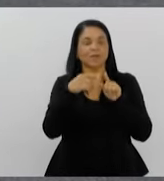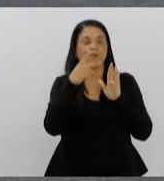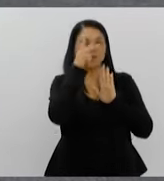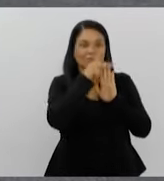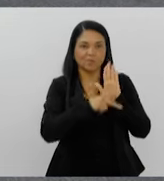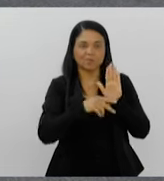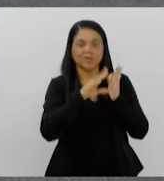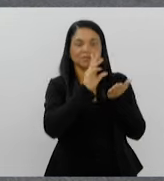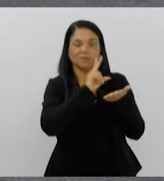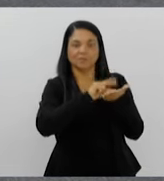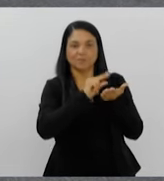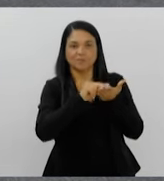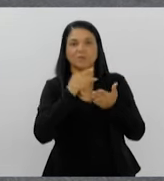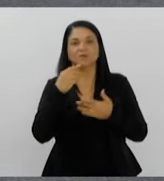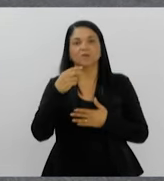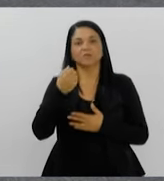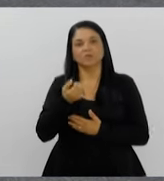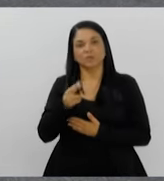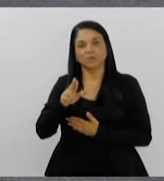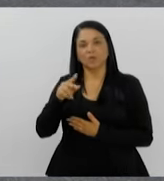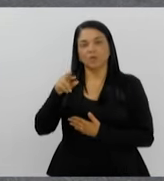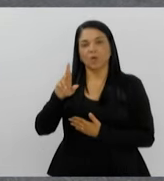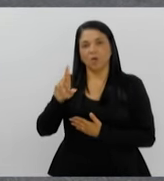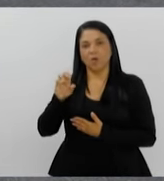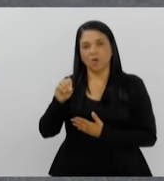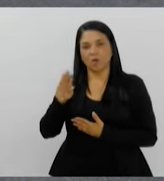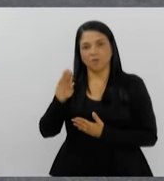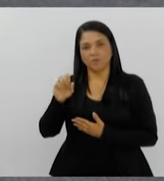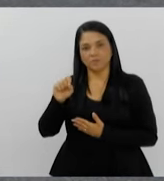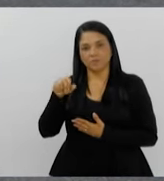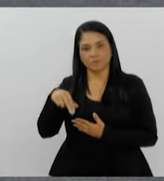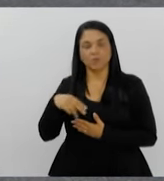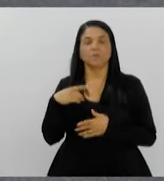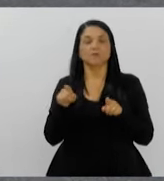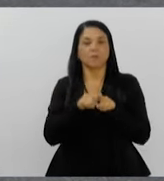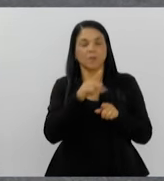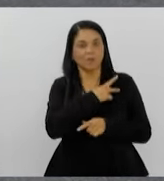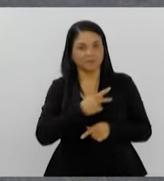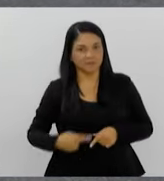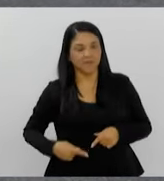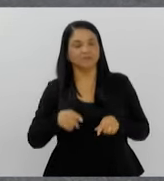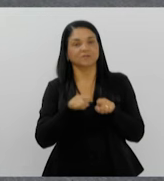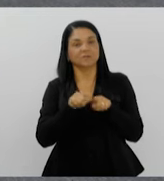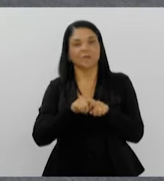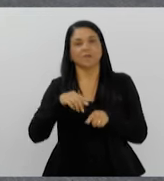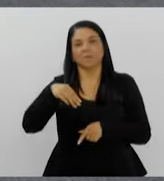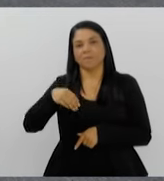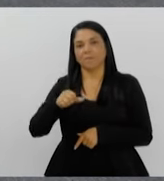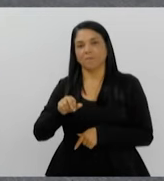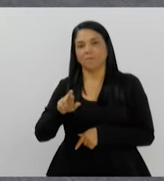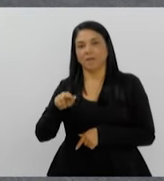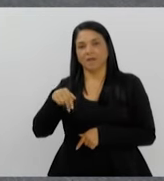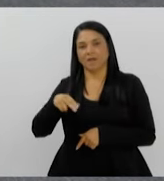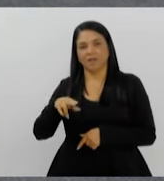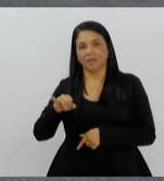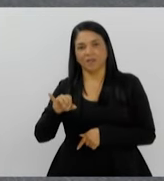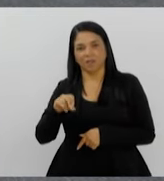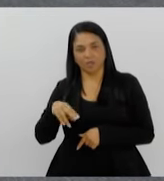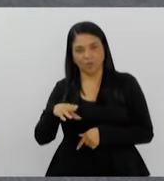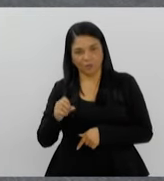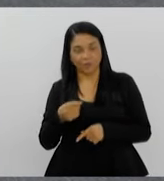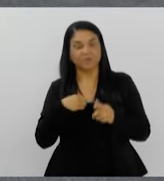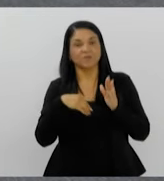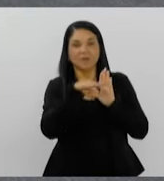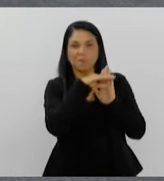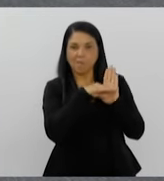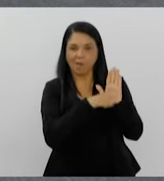ao Dr Robson ao nosso Presidente e ao Marquinhos também por fazerem a pauta BK é o maior rer do nosso estado e será